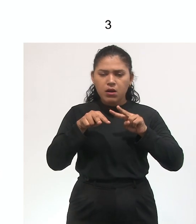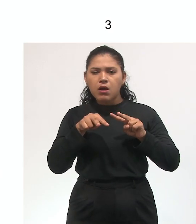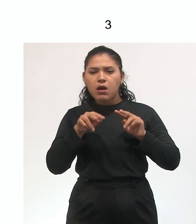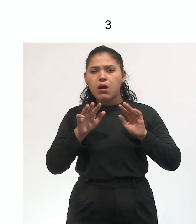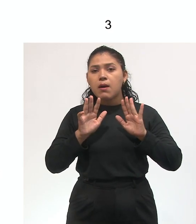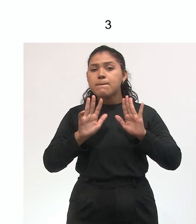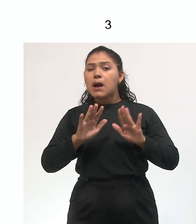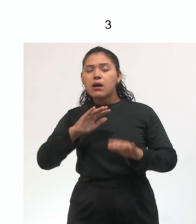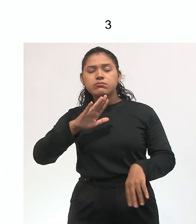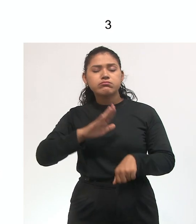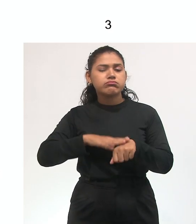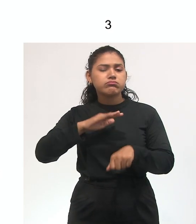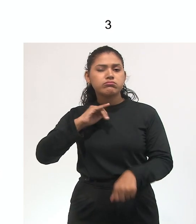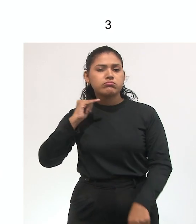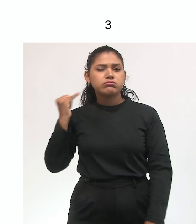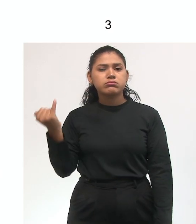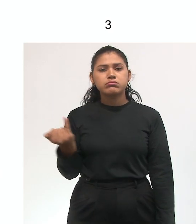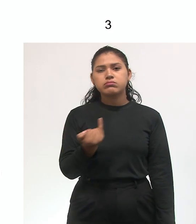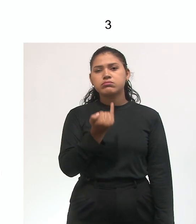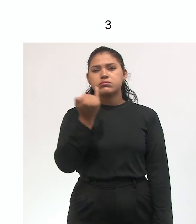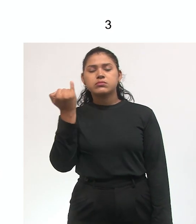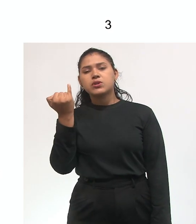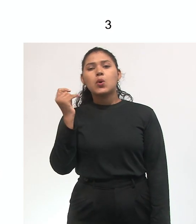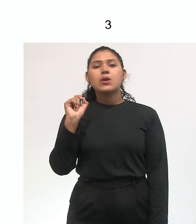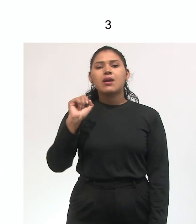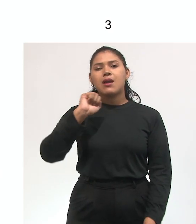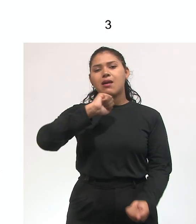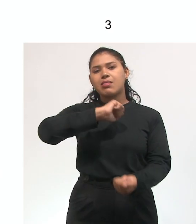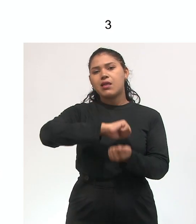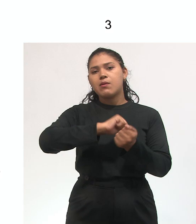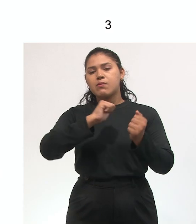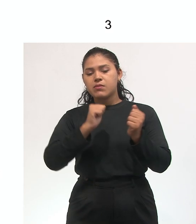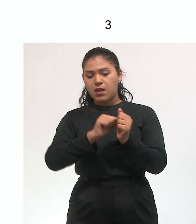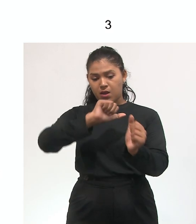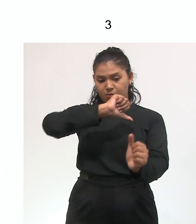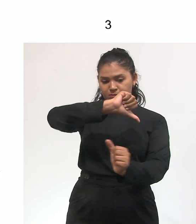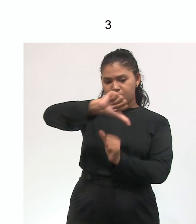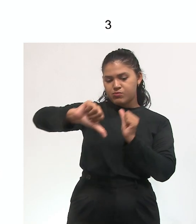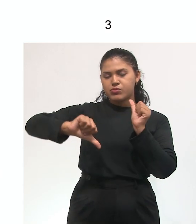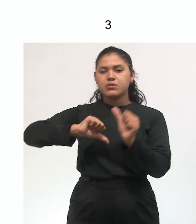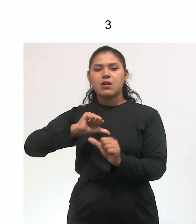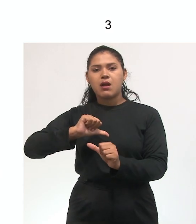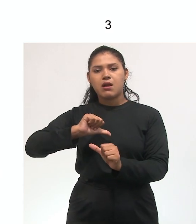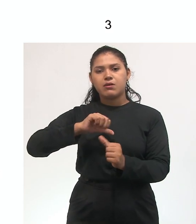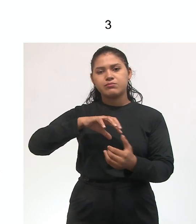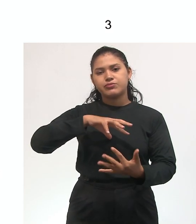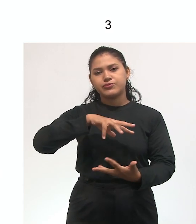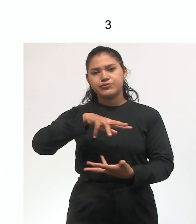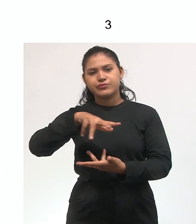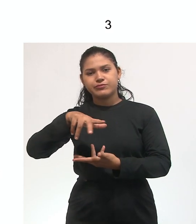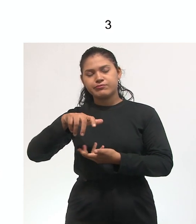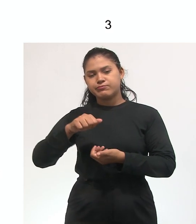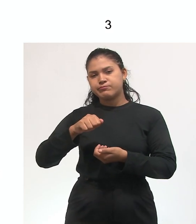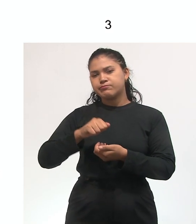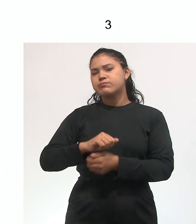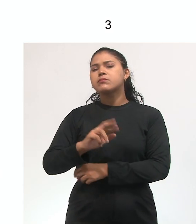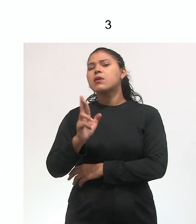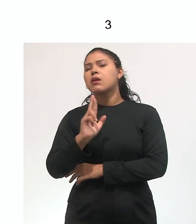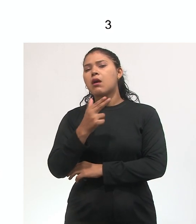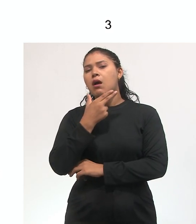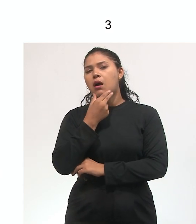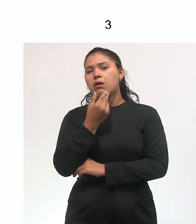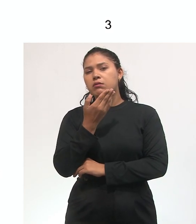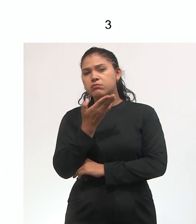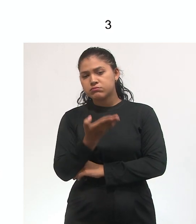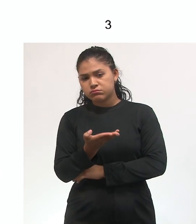formas. O que importa é modificá-lo. Então, quem foi Karl Marx, né? O Karl Marx,